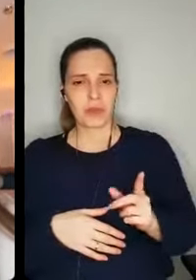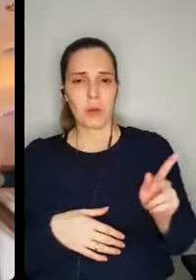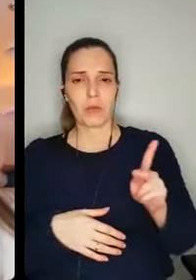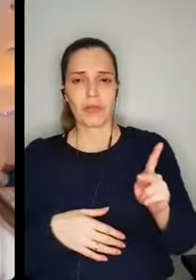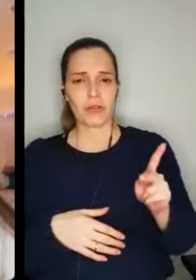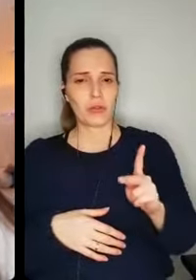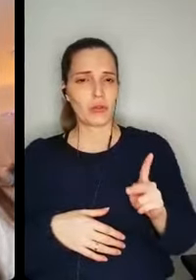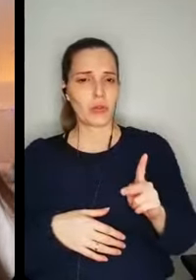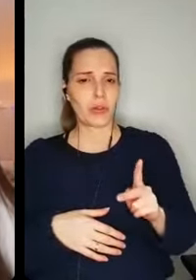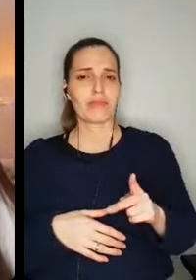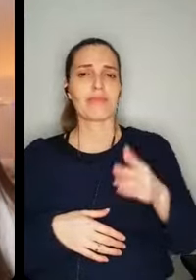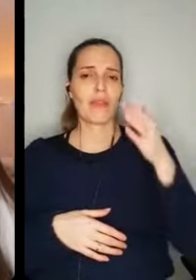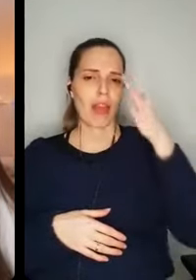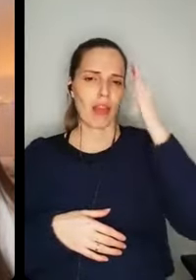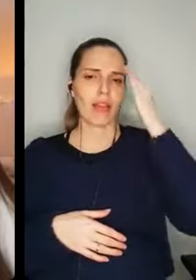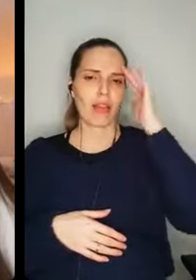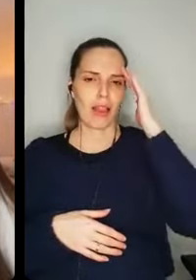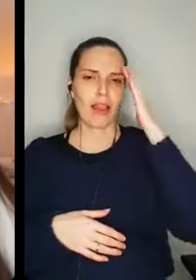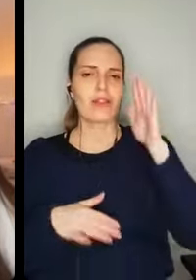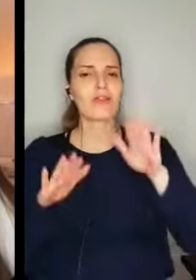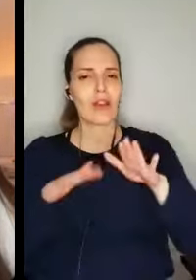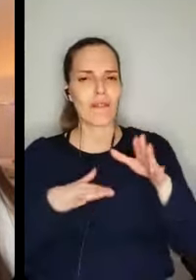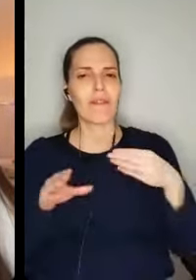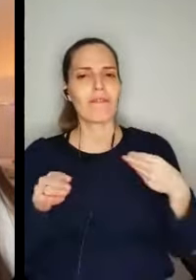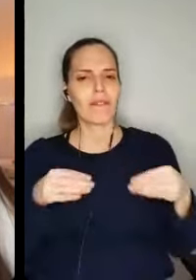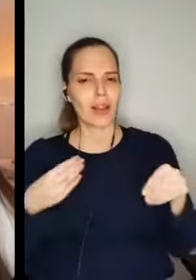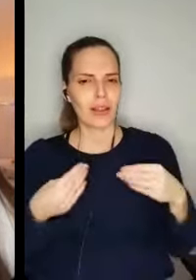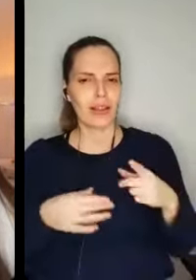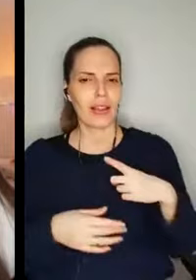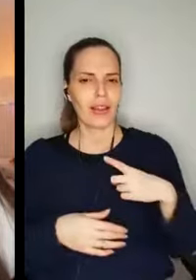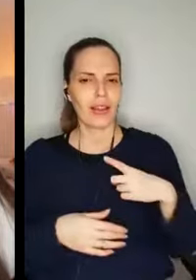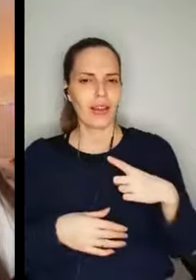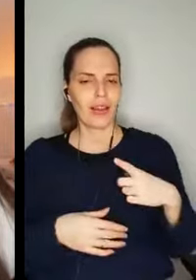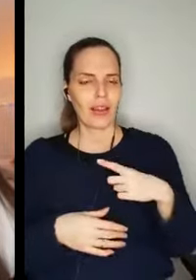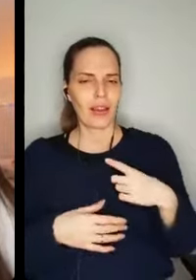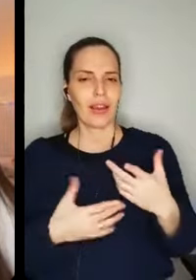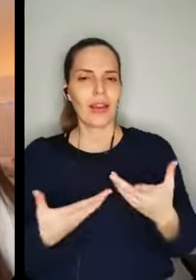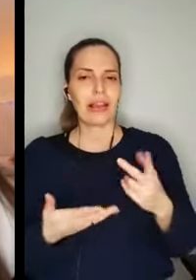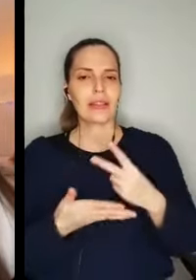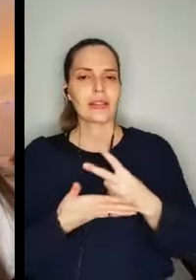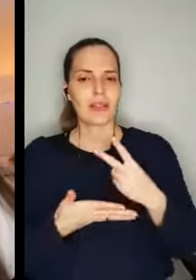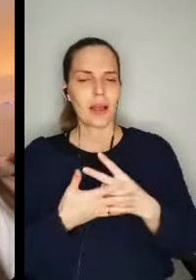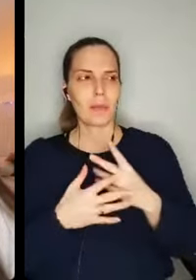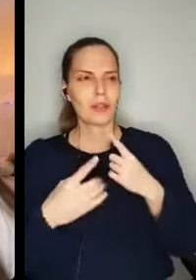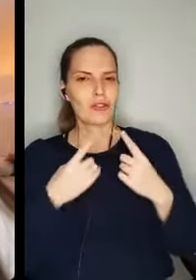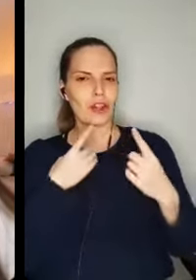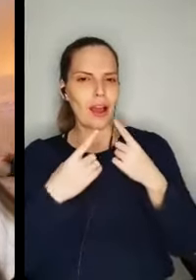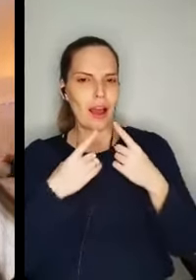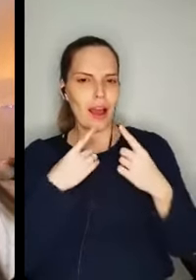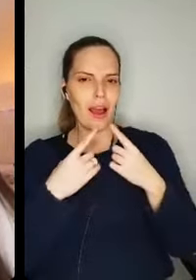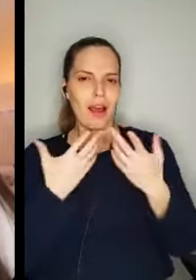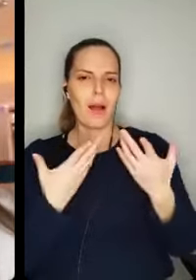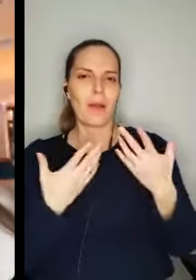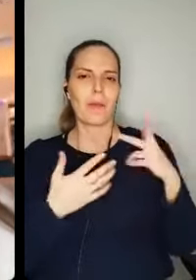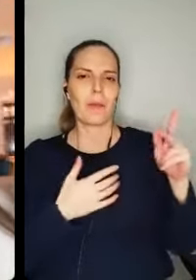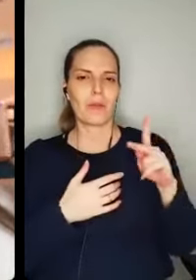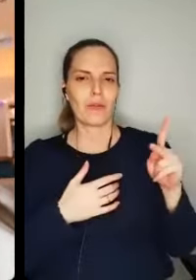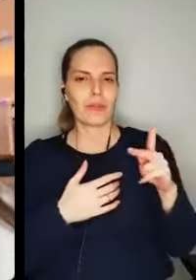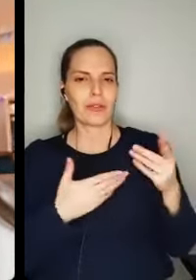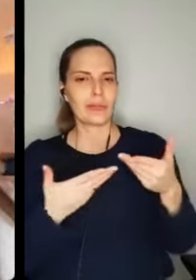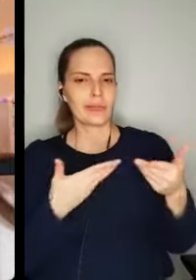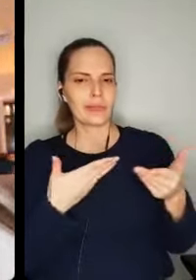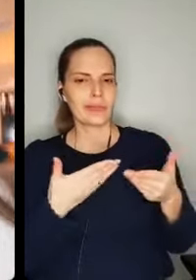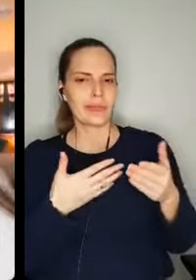chá quando precisa, ou sempre tem aquele diálogo com os professores, e tipo, ah, trocar a data de